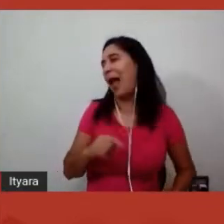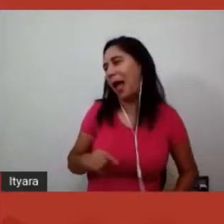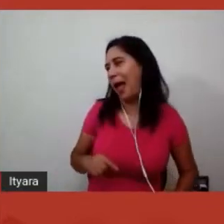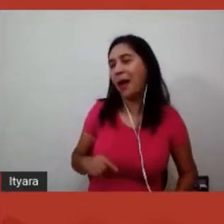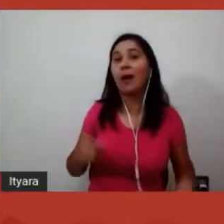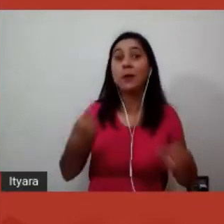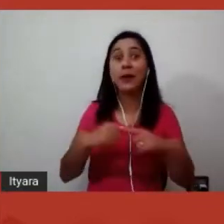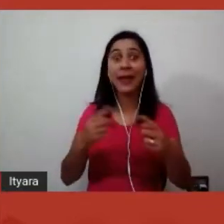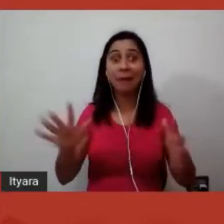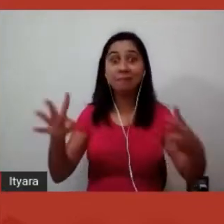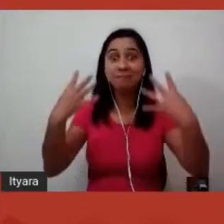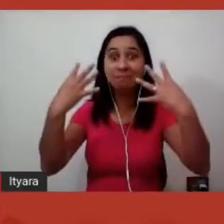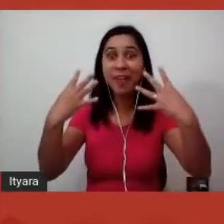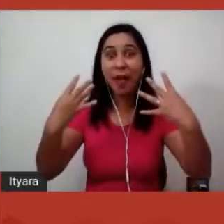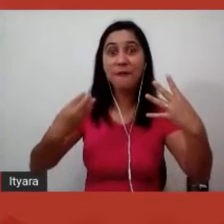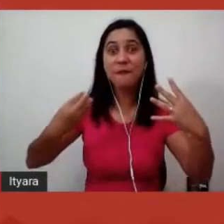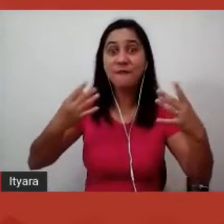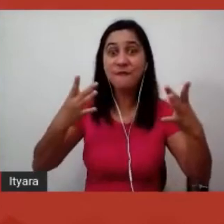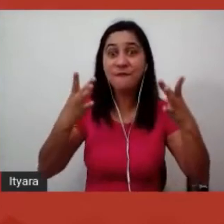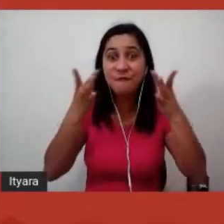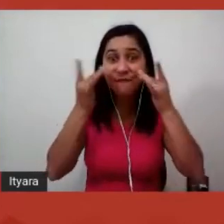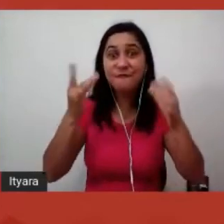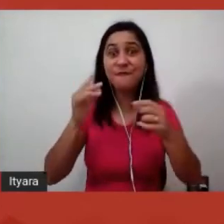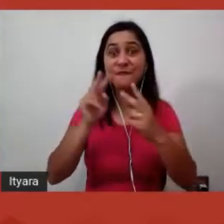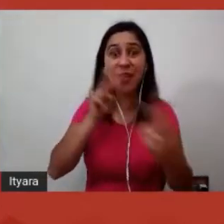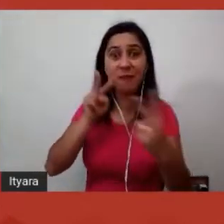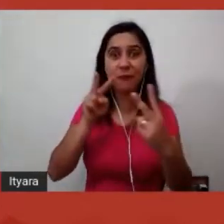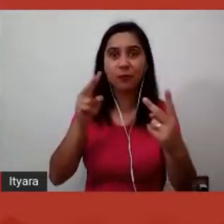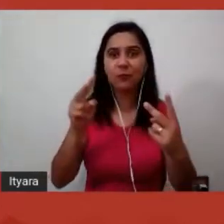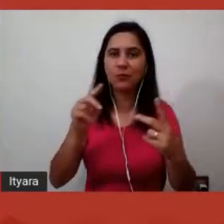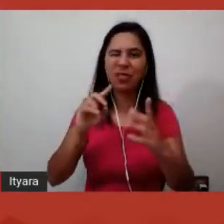É só porque eu tô ao vivo, senão seria brincadeira.